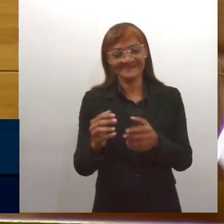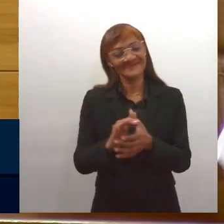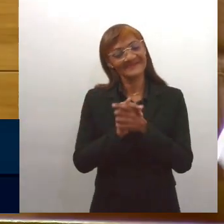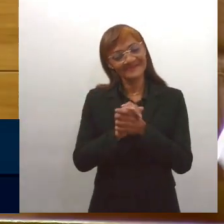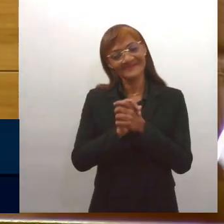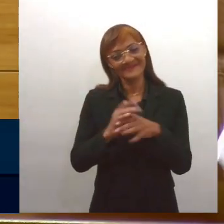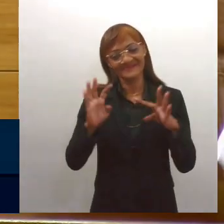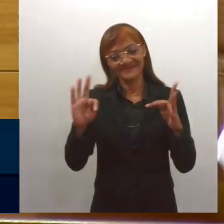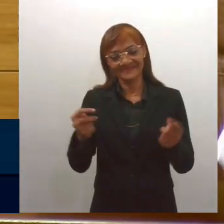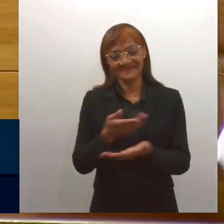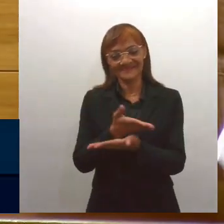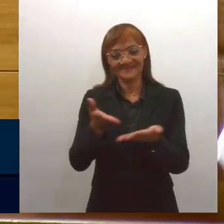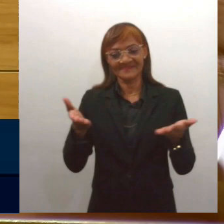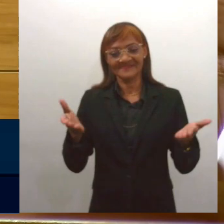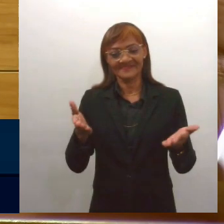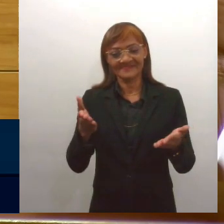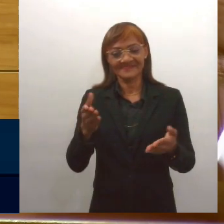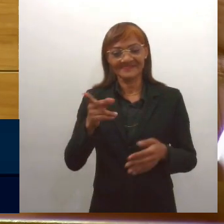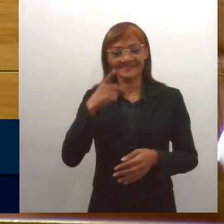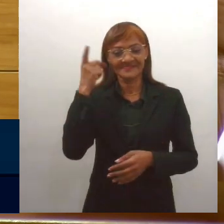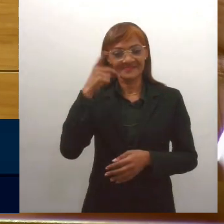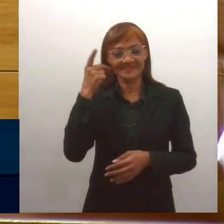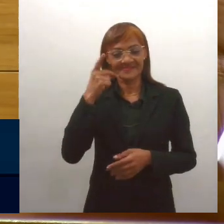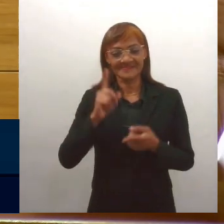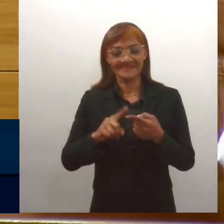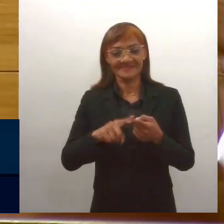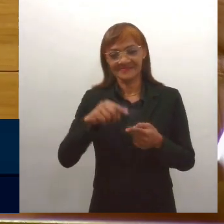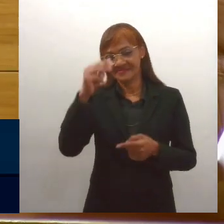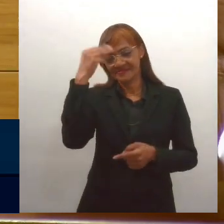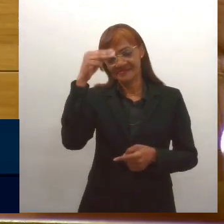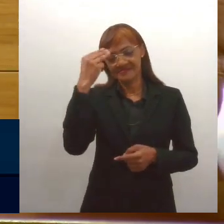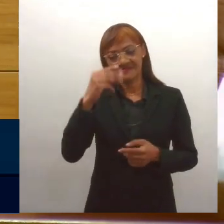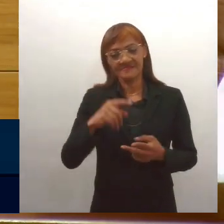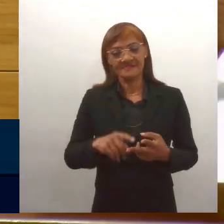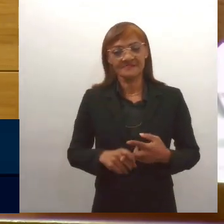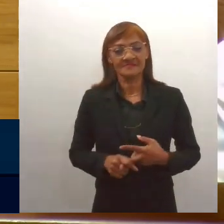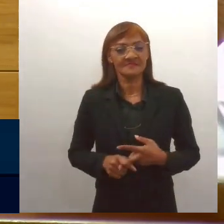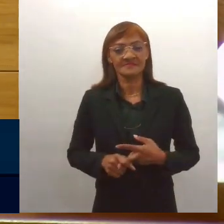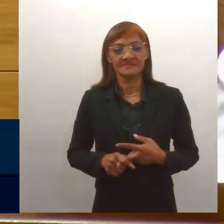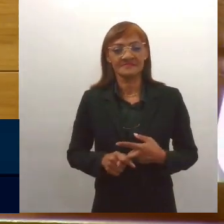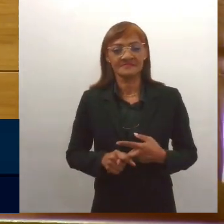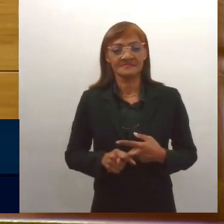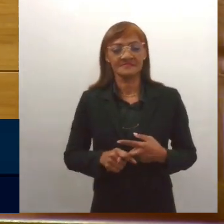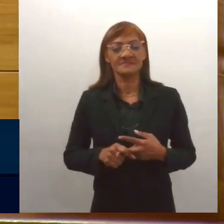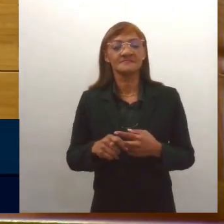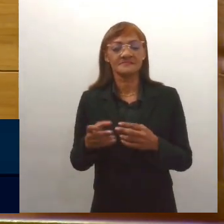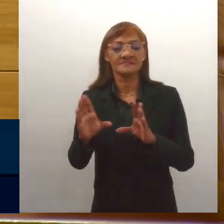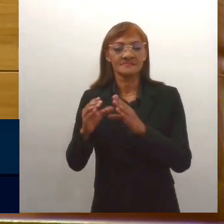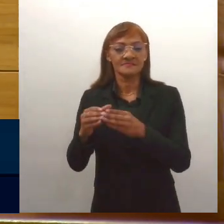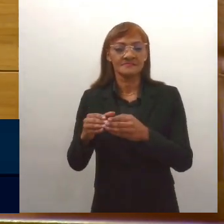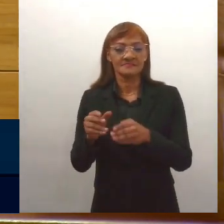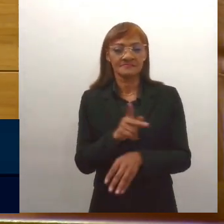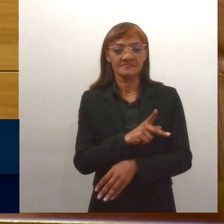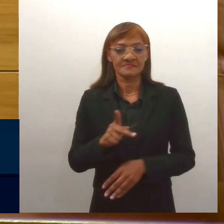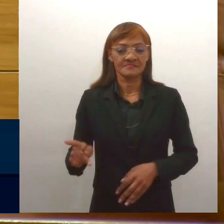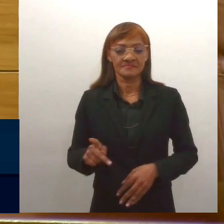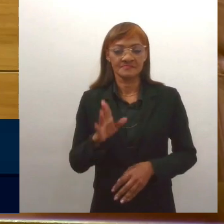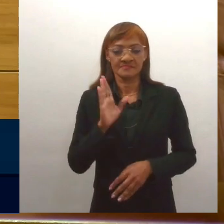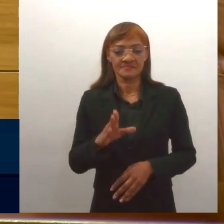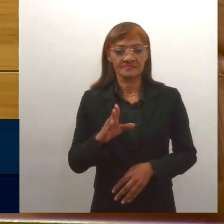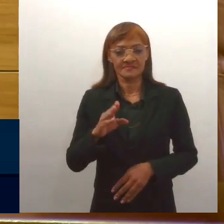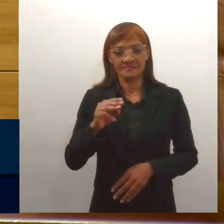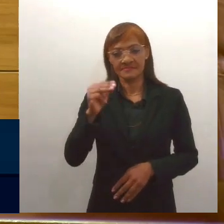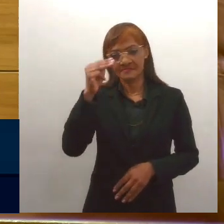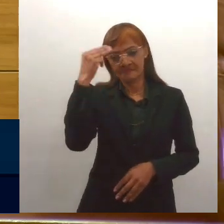Garibaldo Mendonça, presidente da Comissão de Cidadania e Direitos Humanos, Cacá Santos, Maísa e Linda Brasil, a Léo